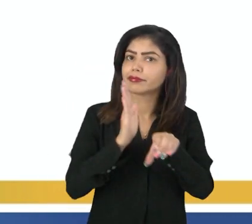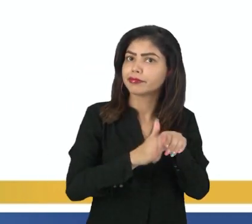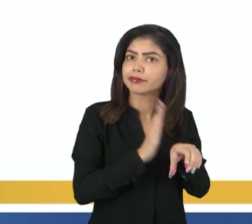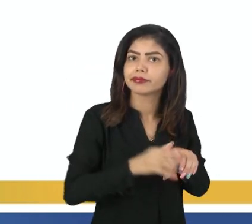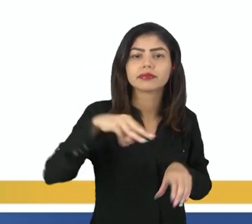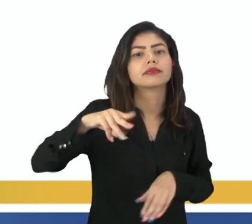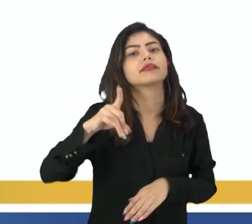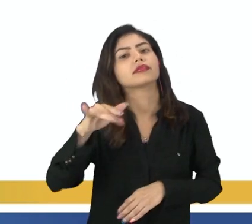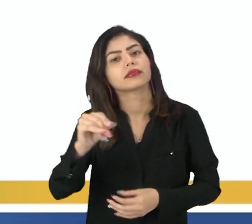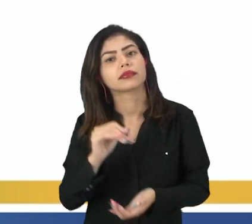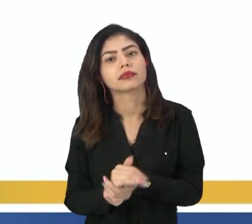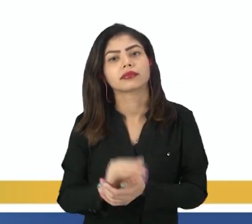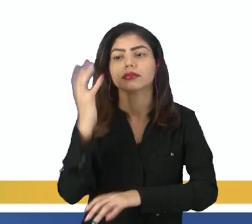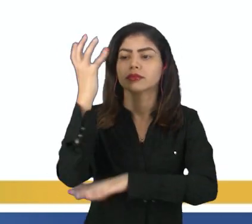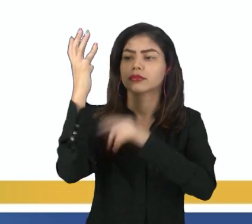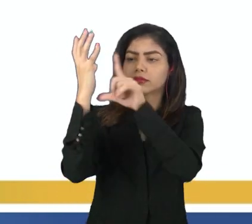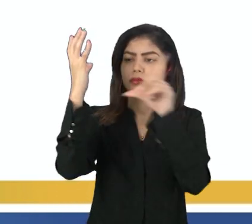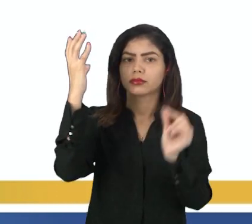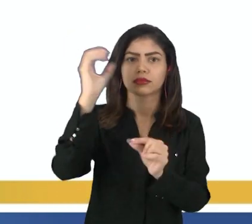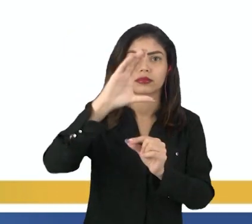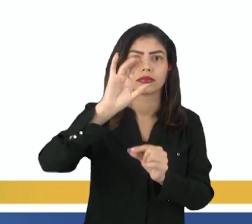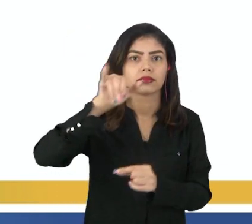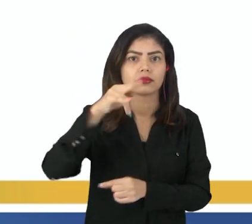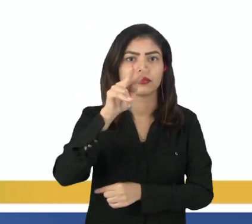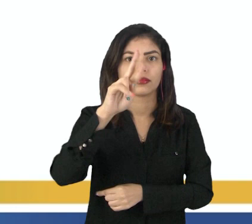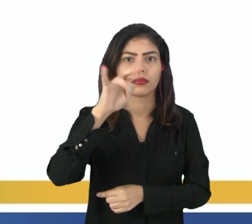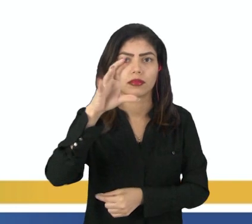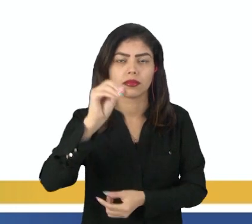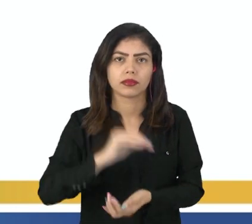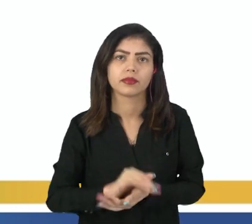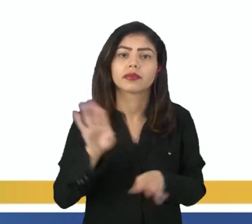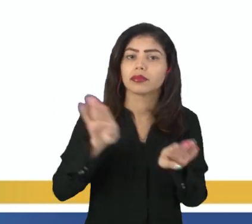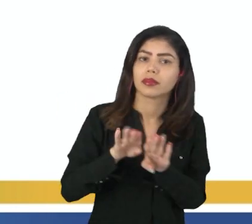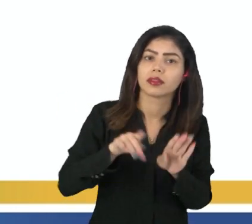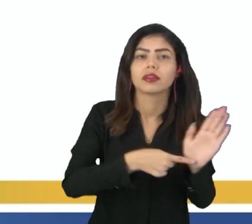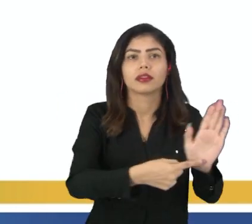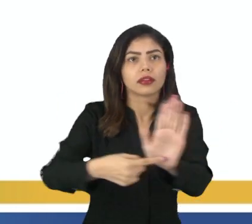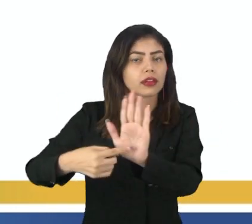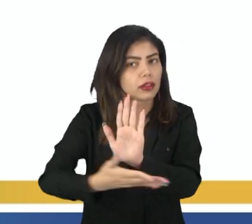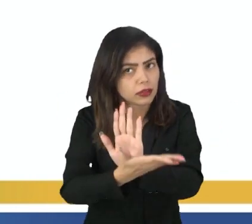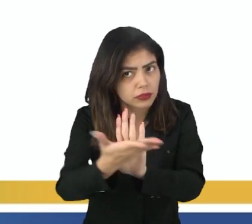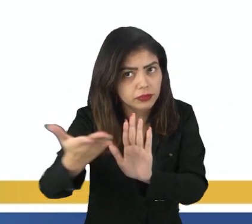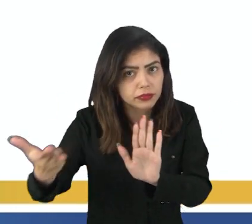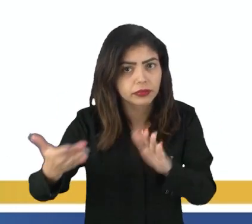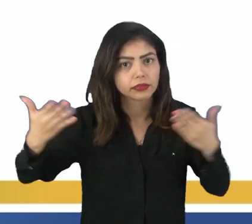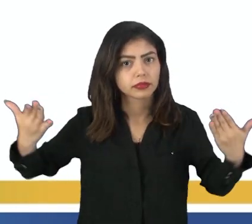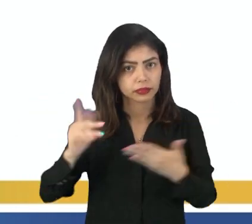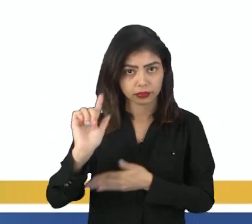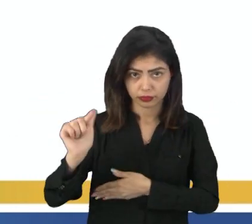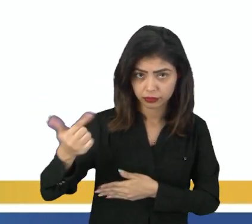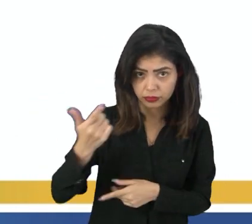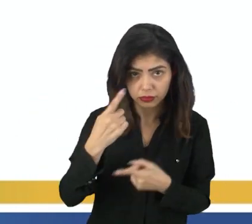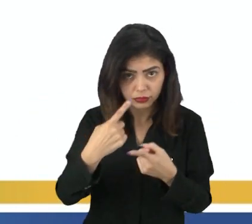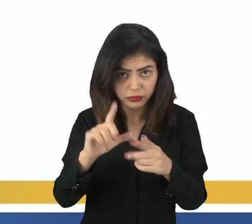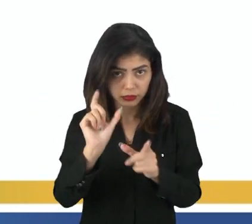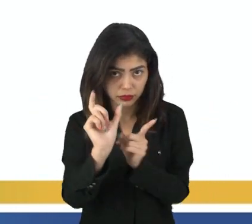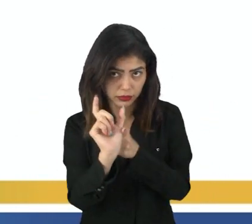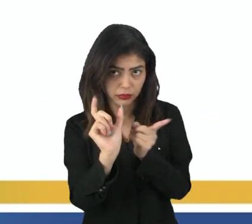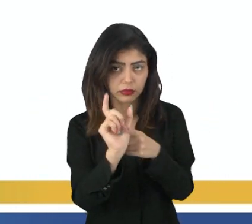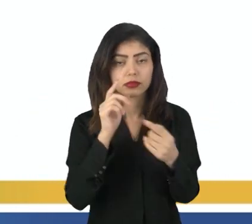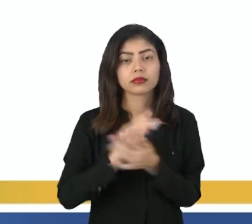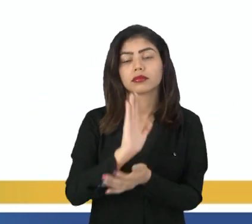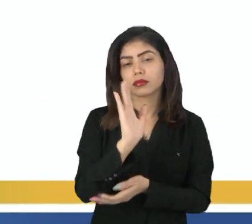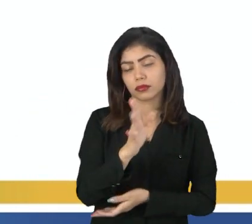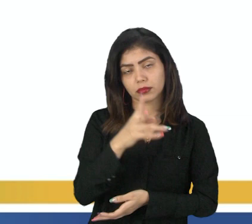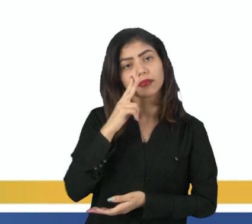mandioca, cajuzeiro, são algumas delas. Mas eu quero também apresentar para vocês outras palavras